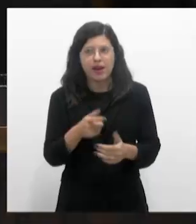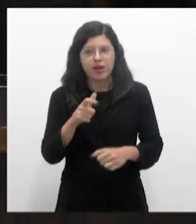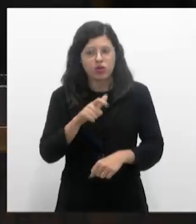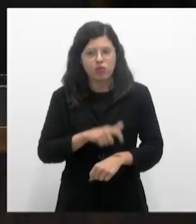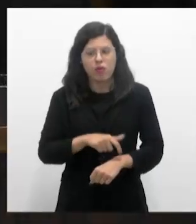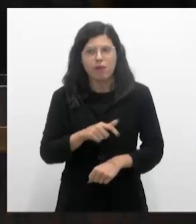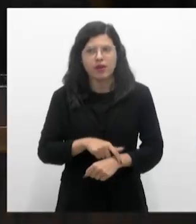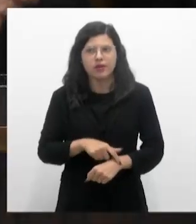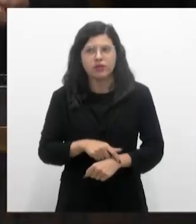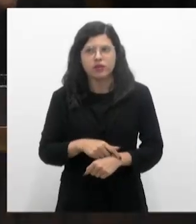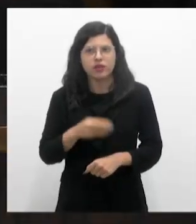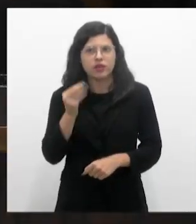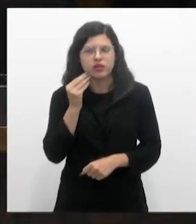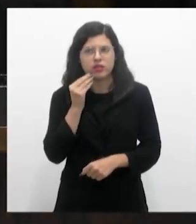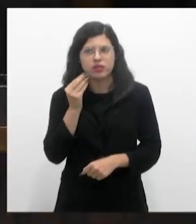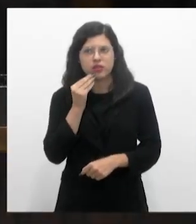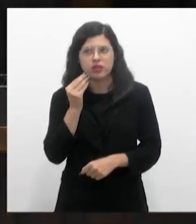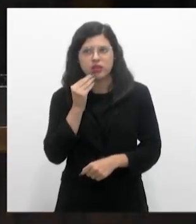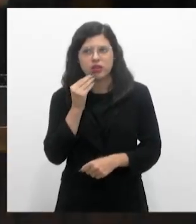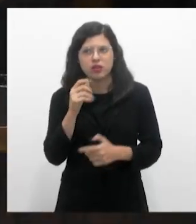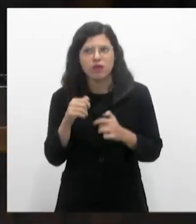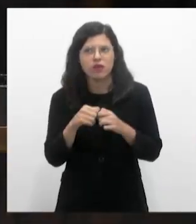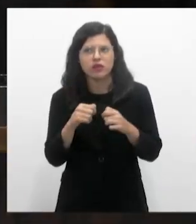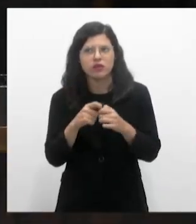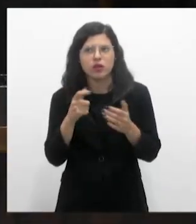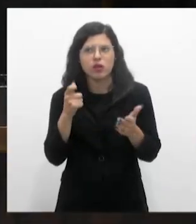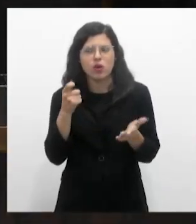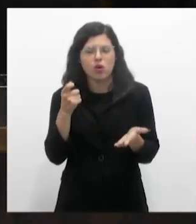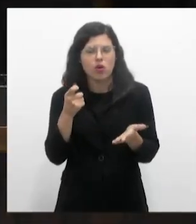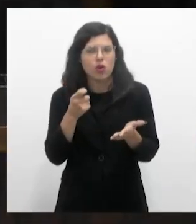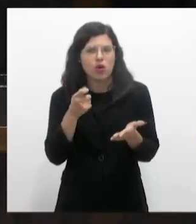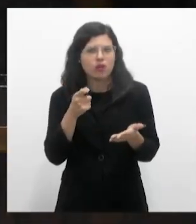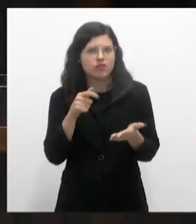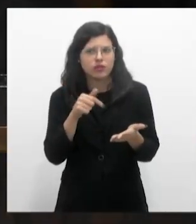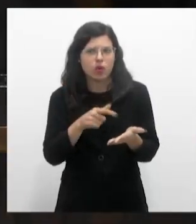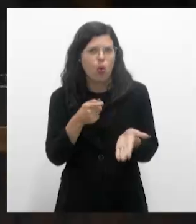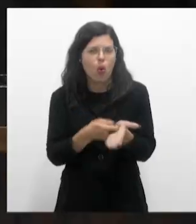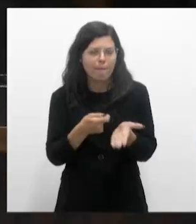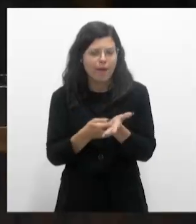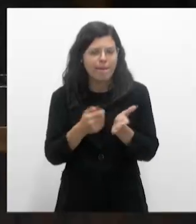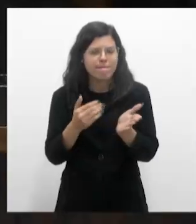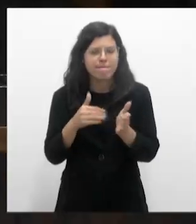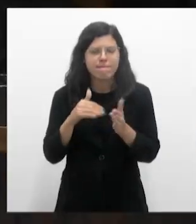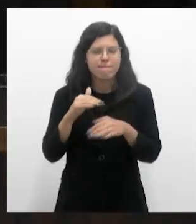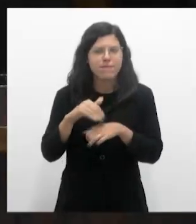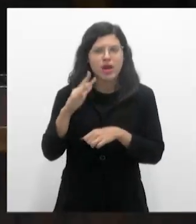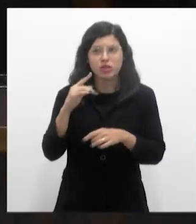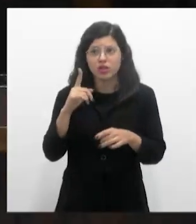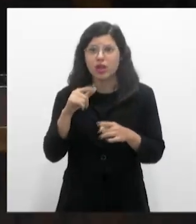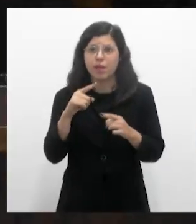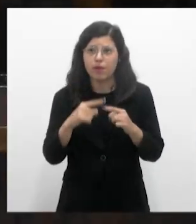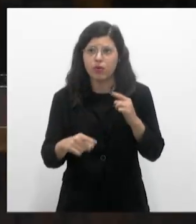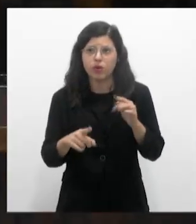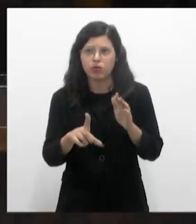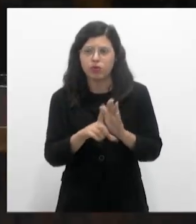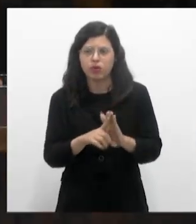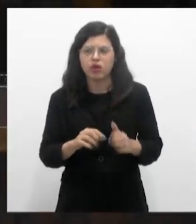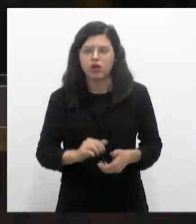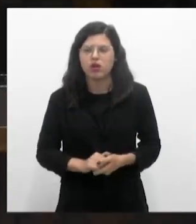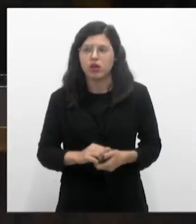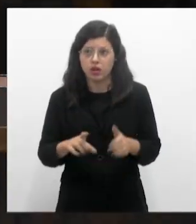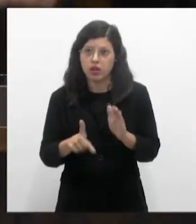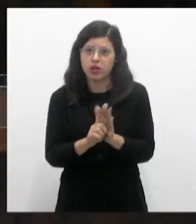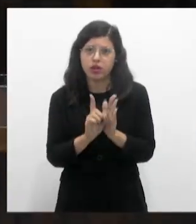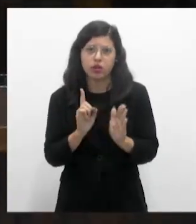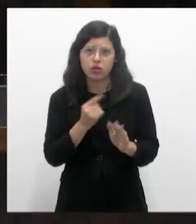para criar o tema da cobrança por estimativa, que é proibido por lei inclusive de nossa autoria. Com a